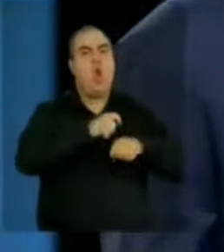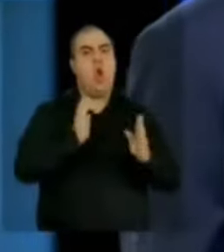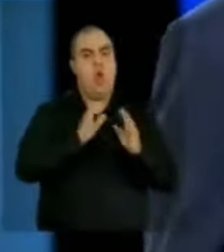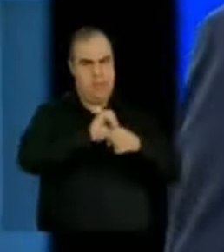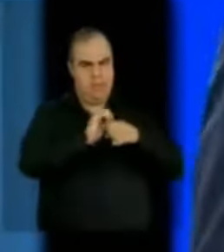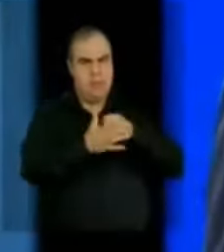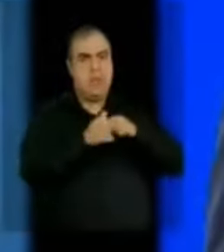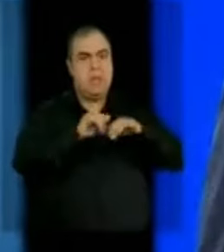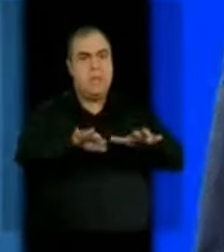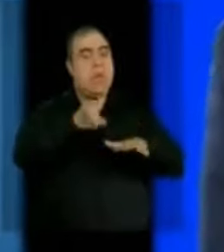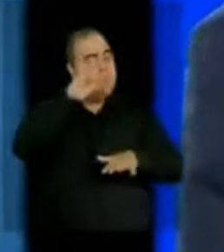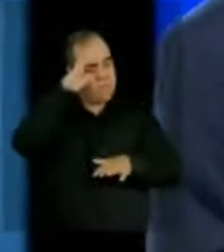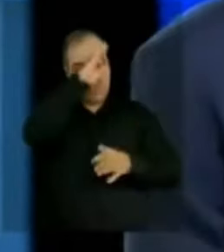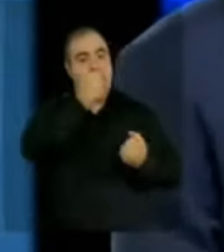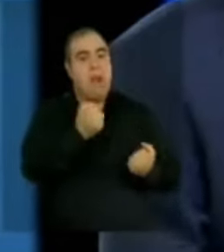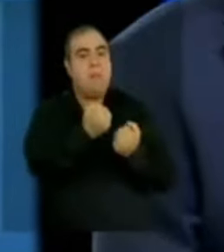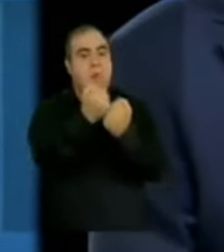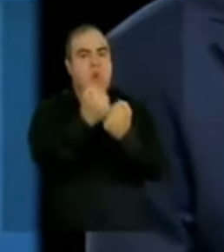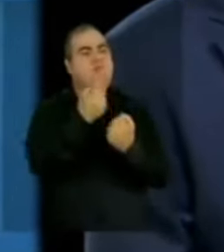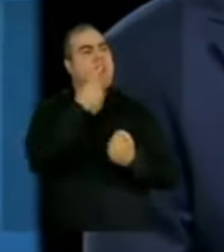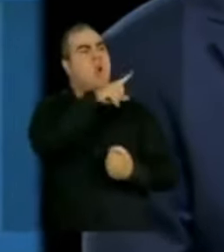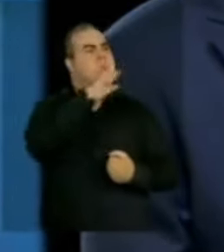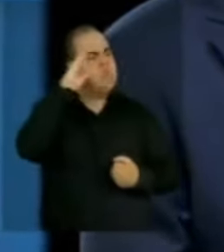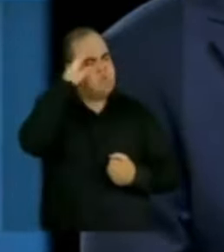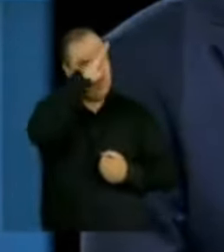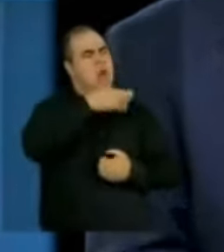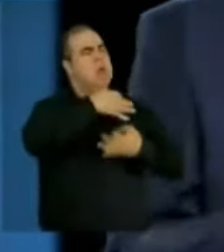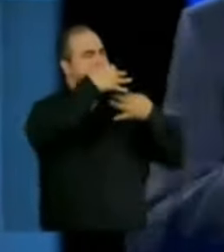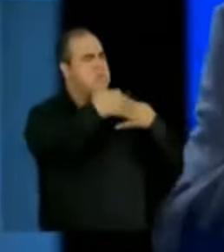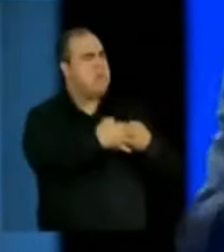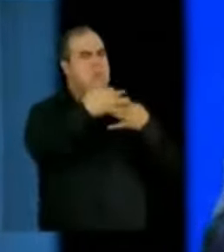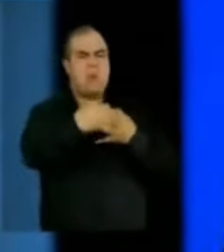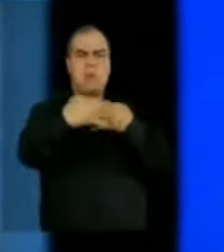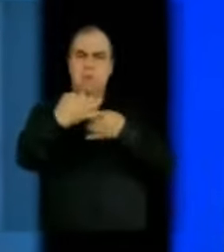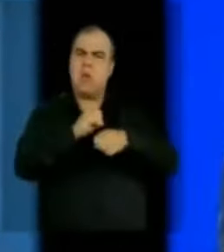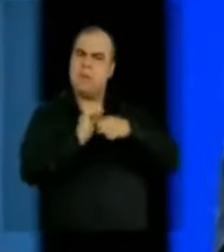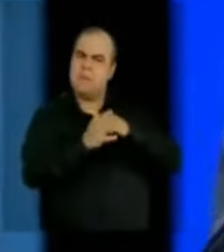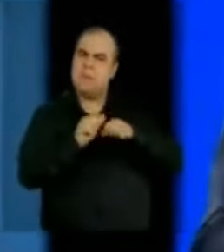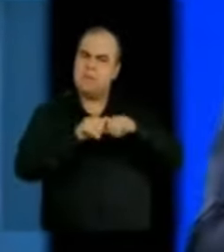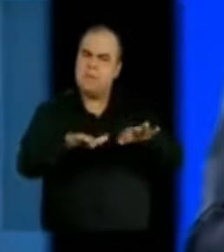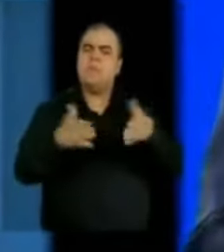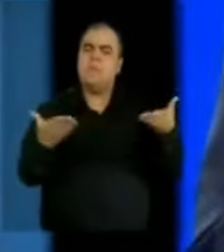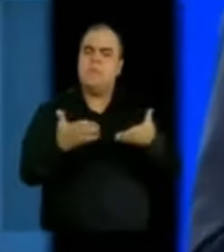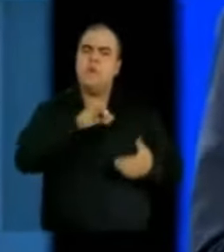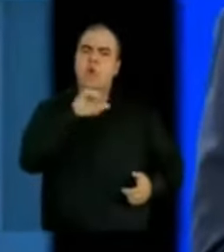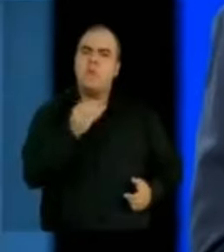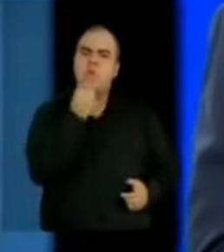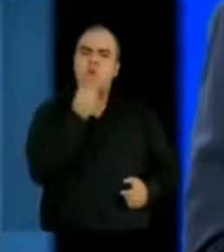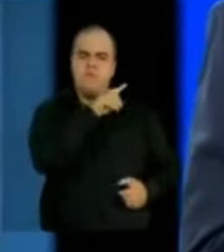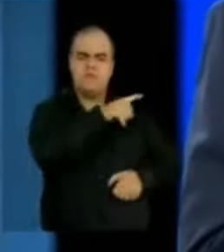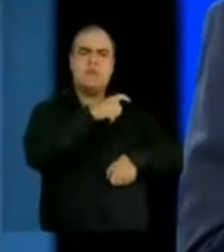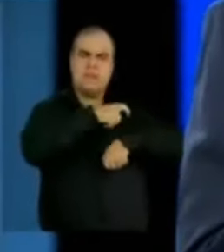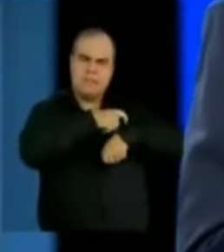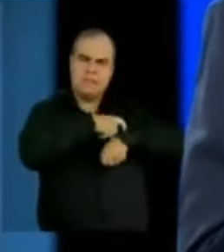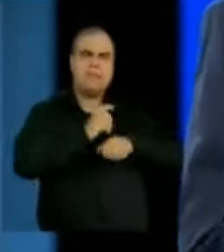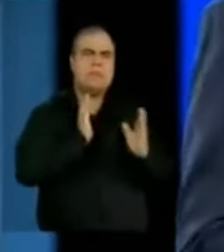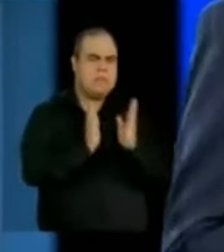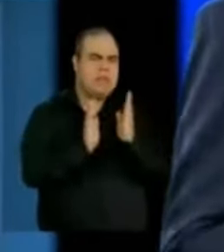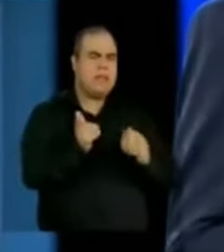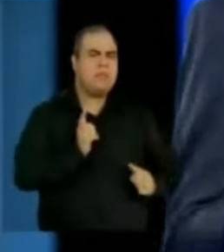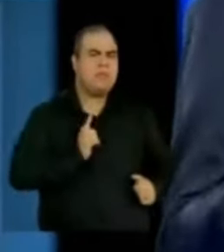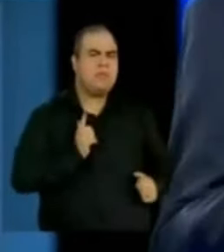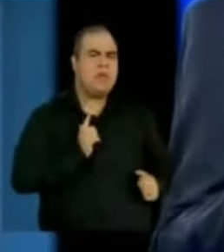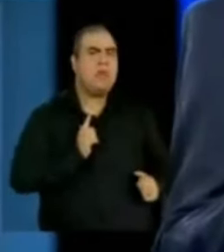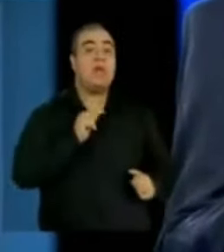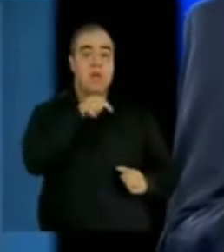do bolsonaro Começou a dizer que o bolsonaro fez tudo certo na pandemia aliás é uma oportunidade você tem um tempinho ainda aí nãoé você